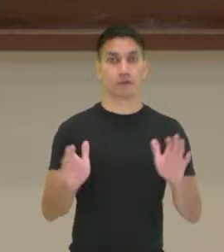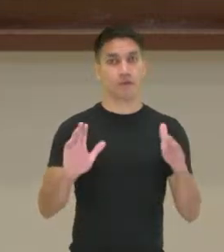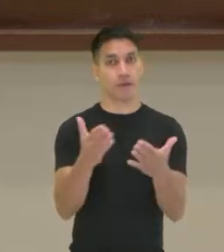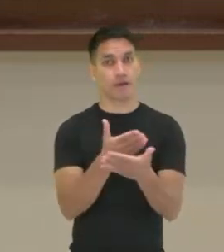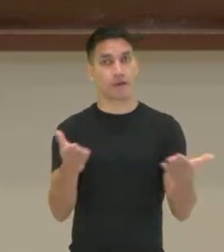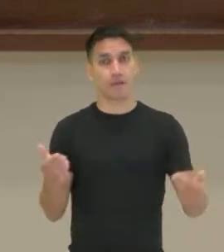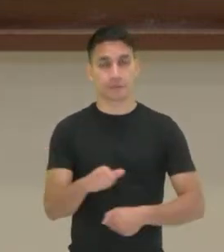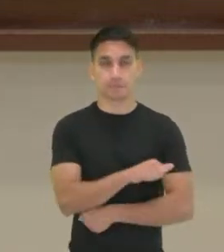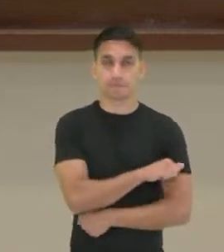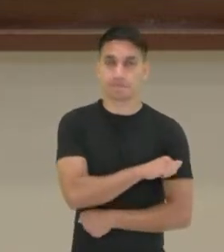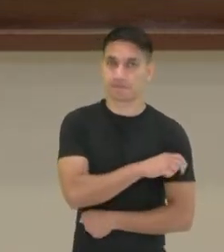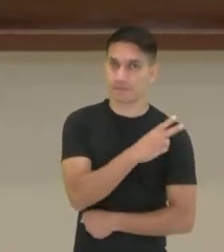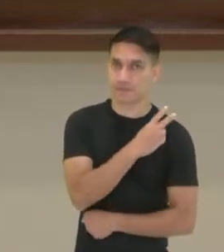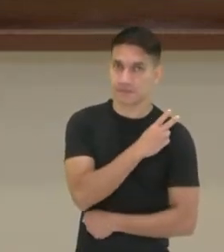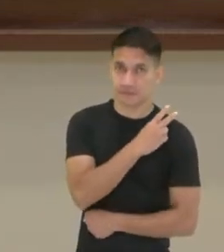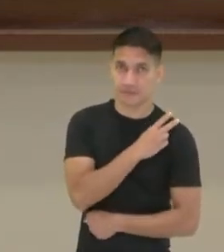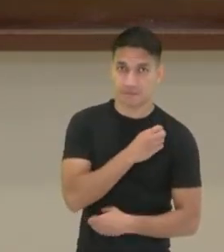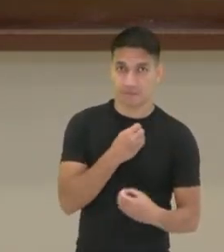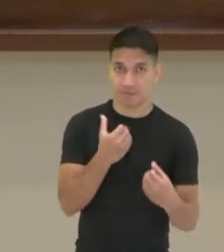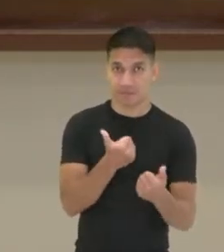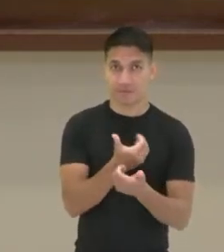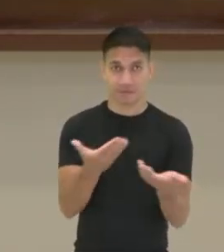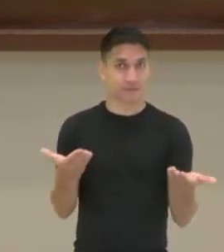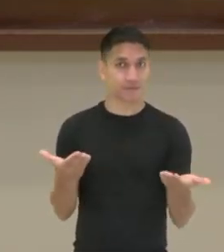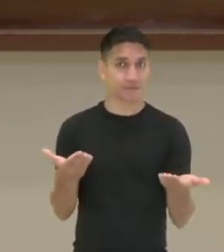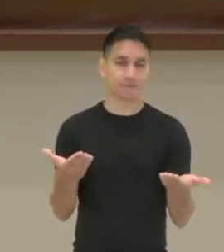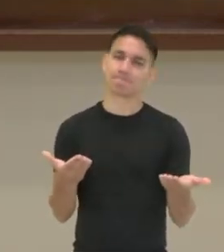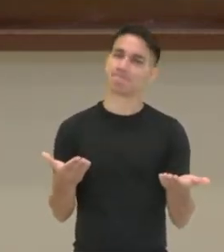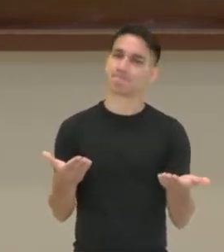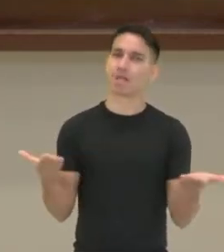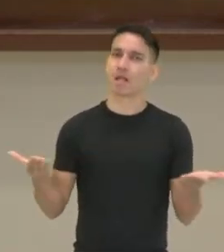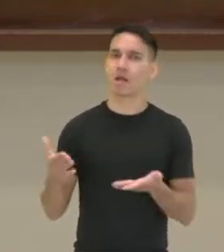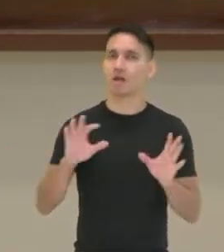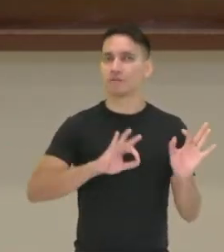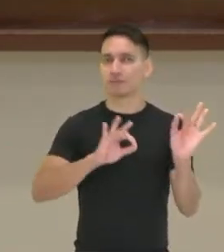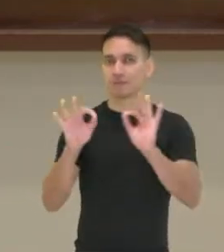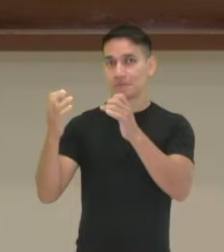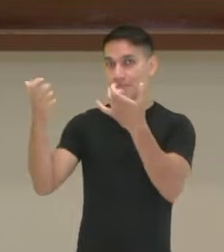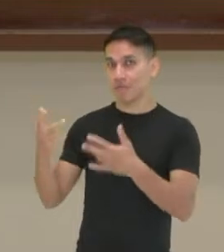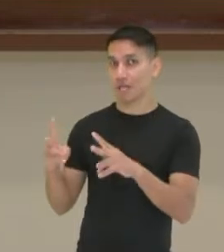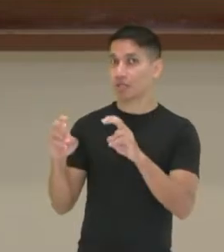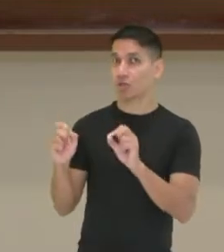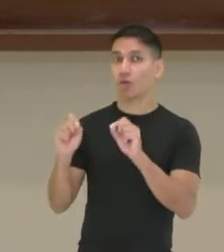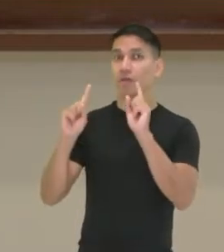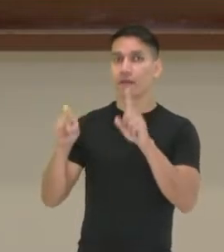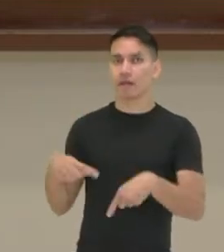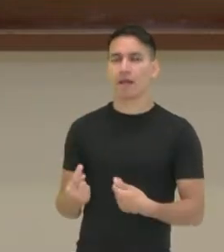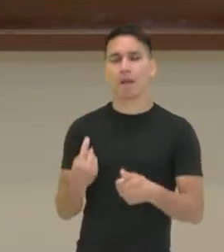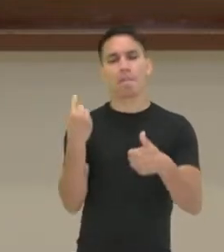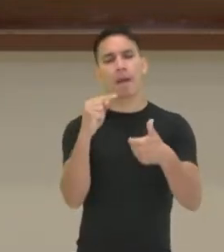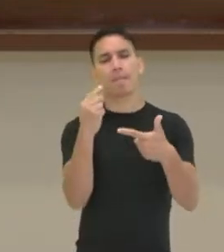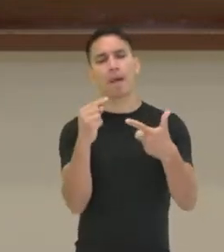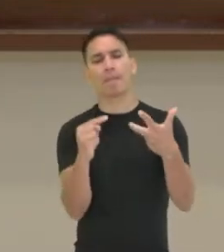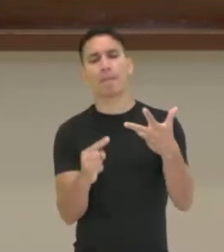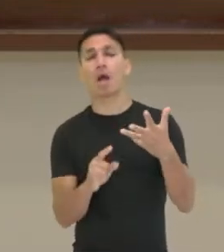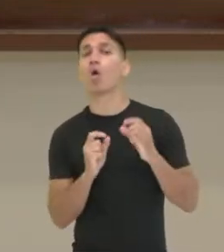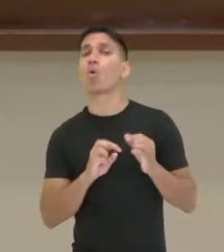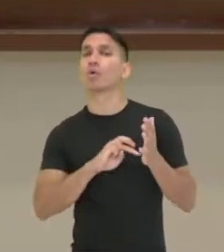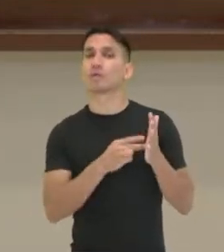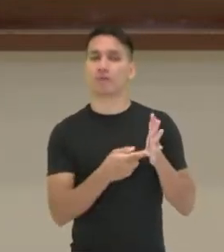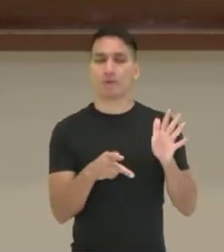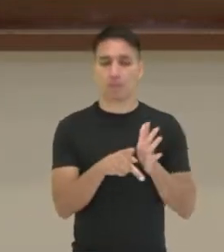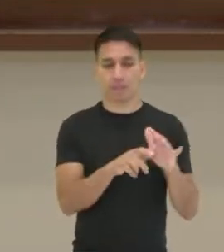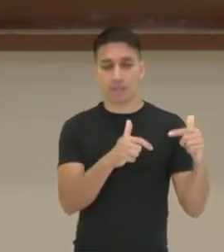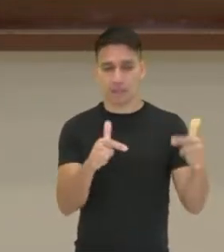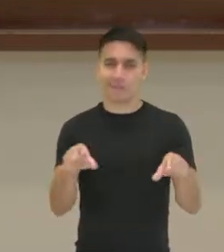Olá, estudantes da segunda série do ensino médio, tudo bem com vocês? Neste vídeo vamos falar sobre indicadores de trabalho e renda